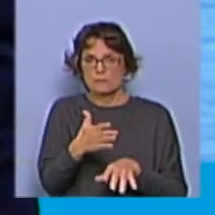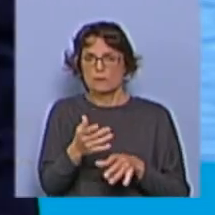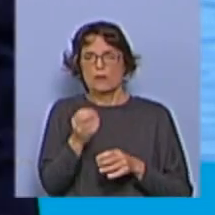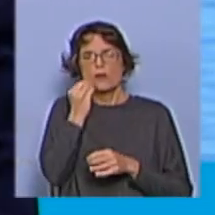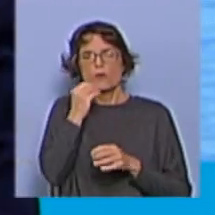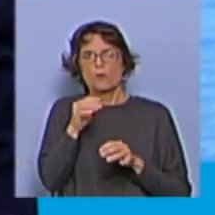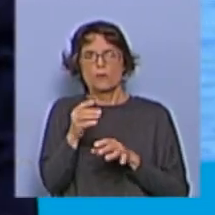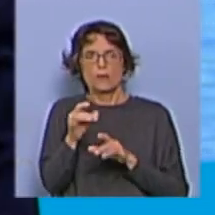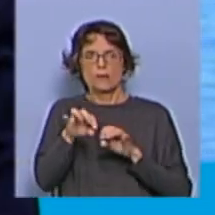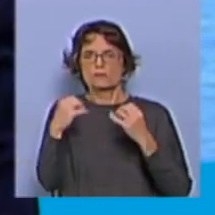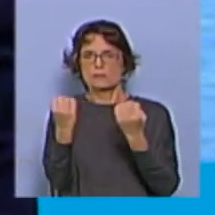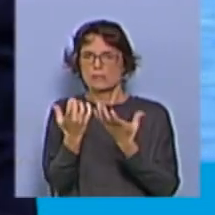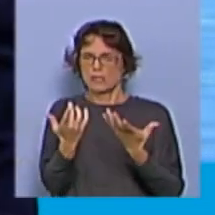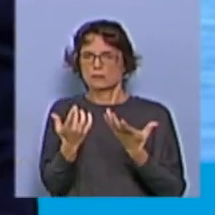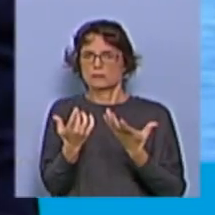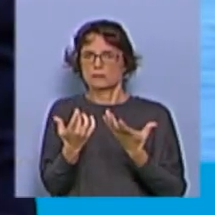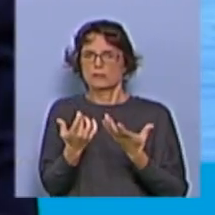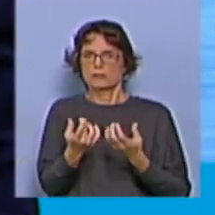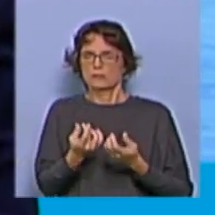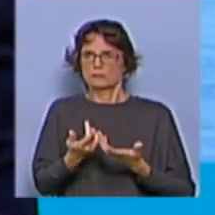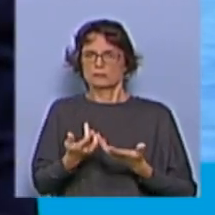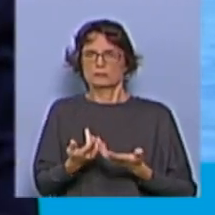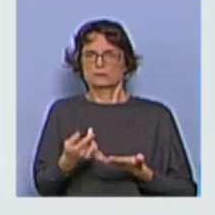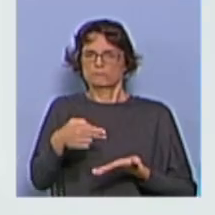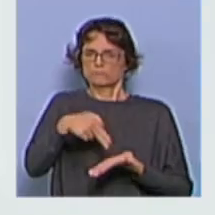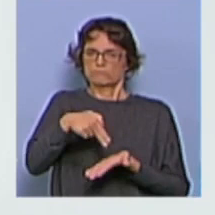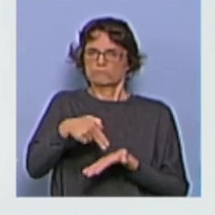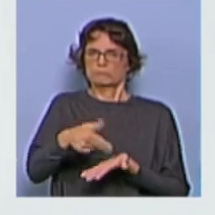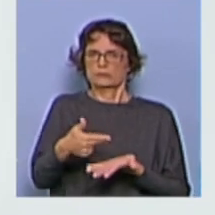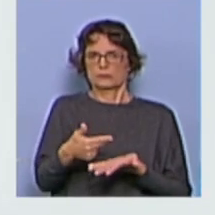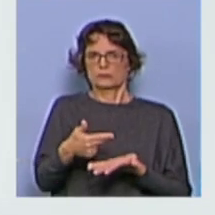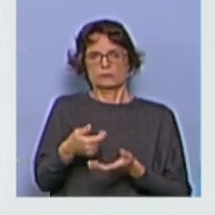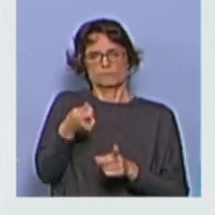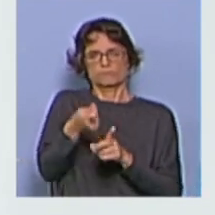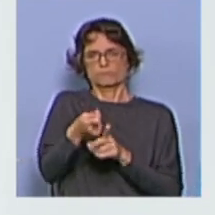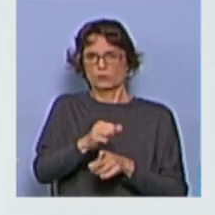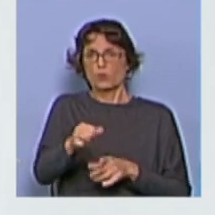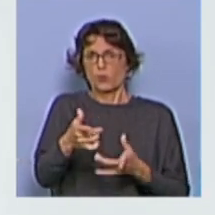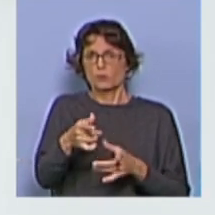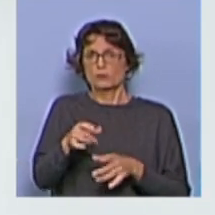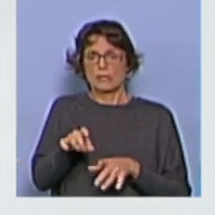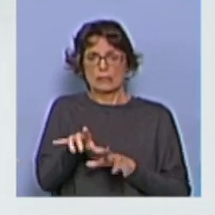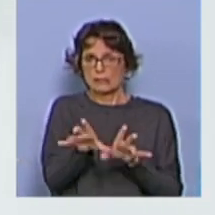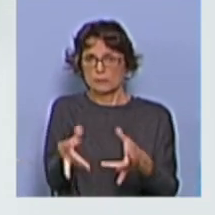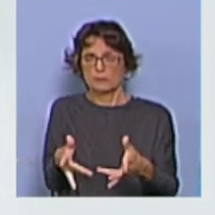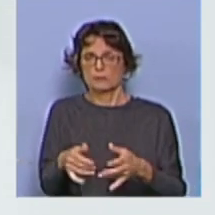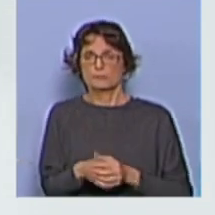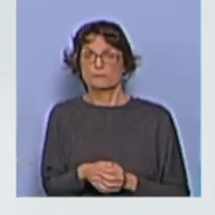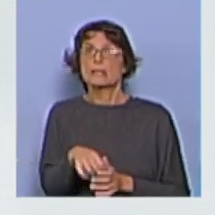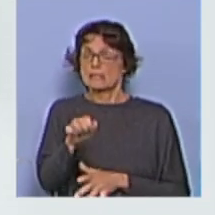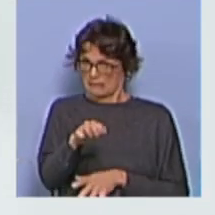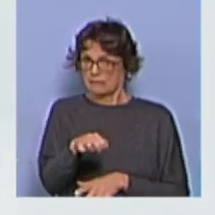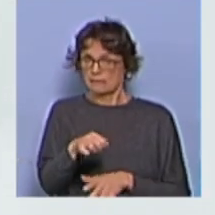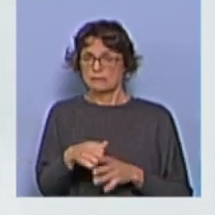esta pandemia? Sim, como é que tudo começou? Essa talvez seja uma das perguntas que não pode ser já respondida.